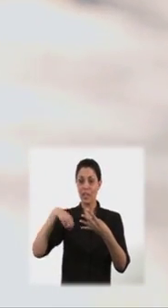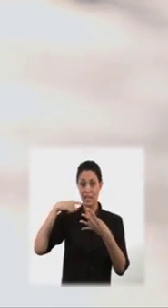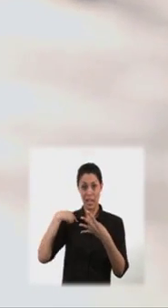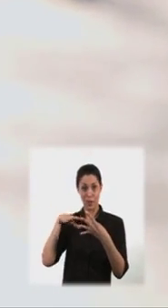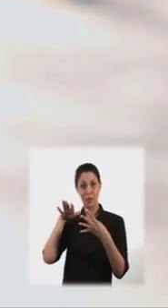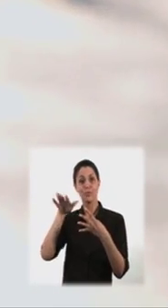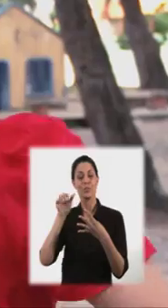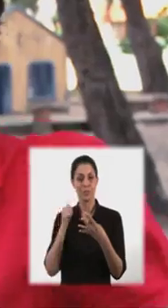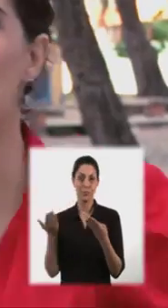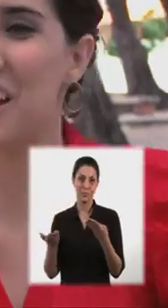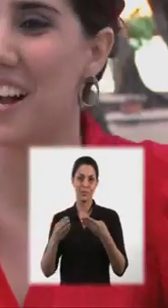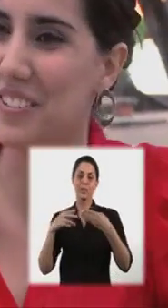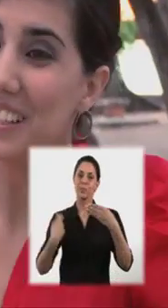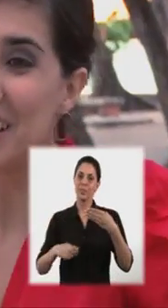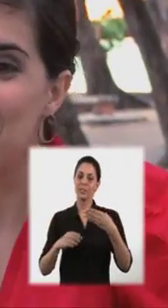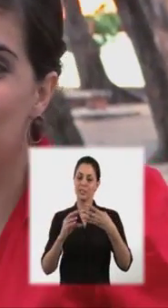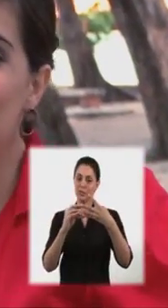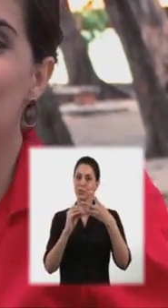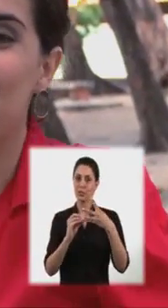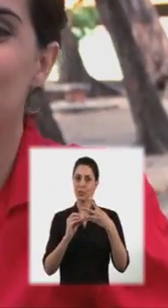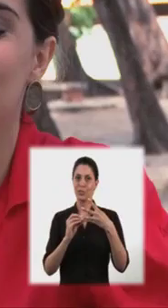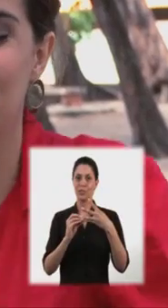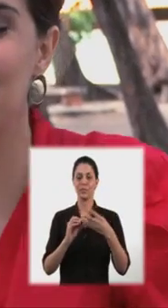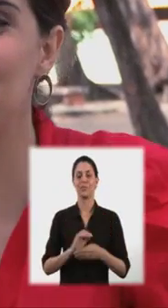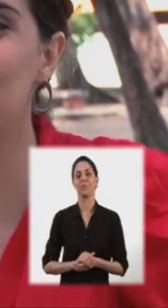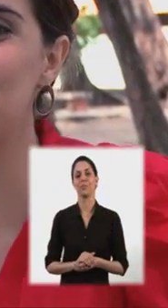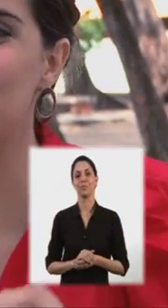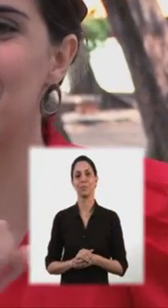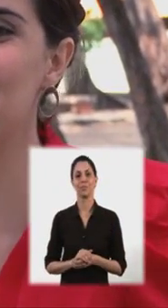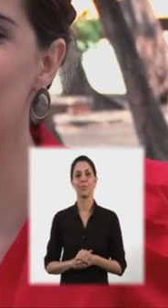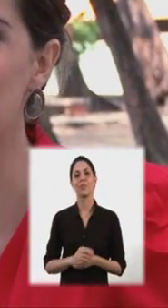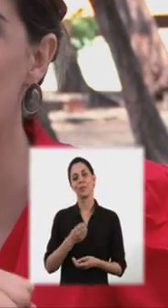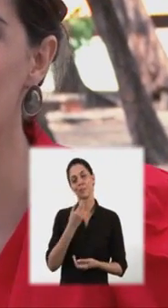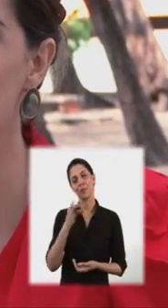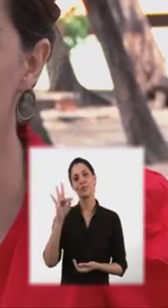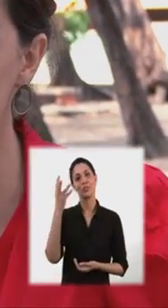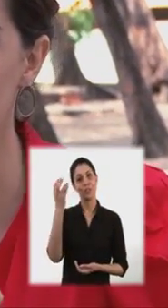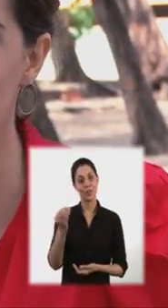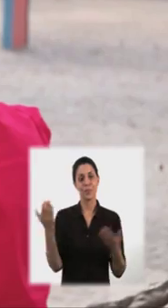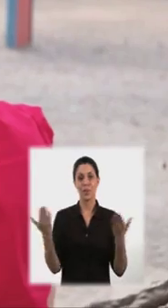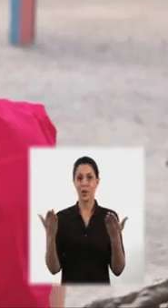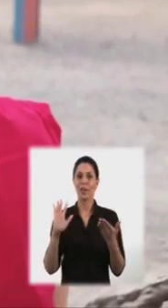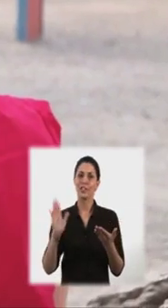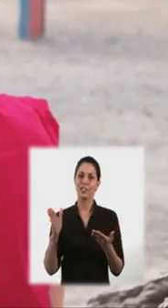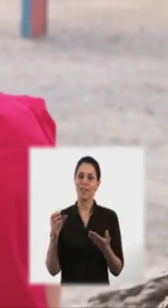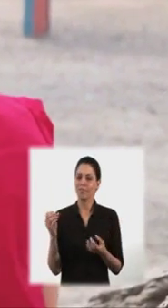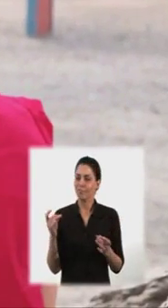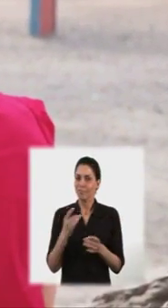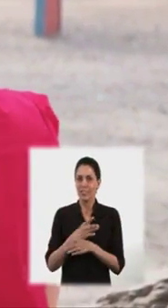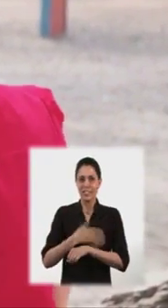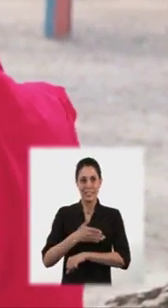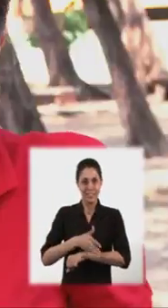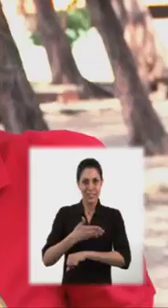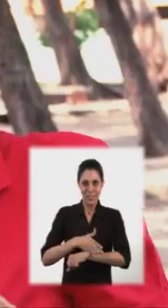você tem o remetente. Bom, Tiago, então agora que a gente está assim quentinho no exercício, fazendo um monte de coisa, aquecido,